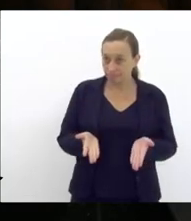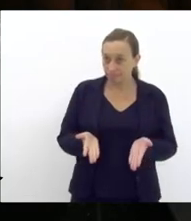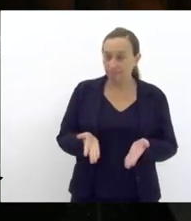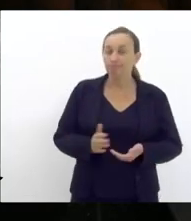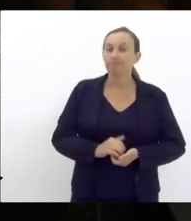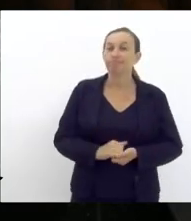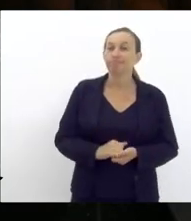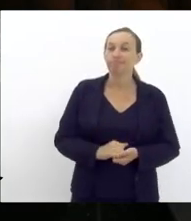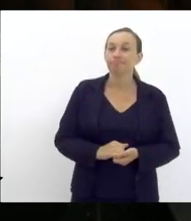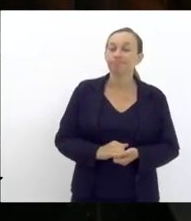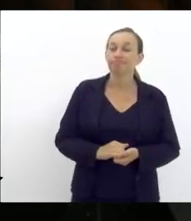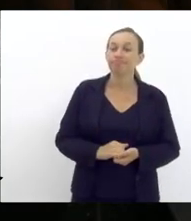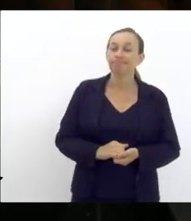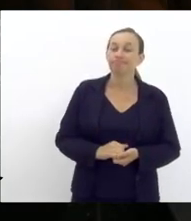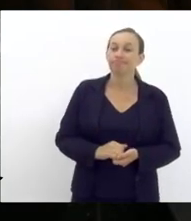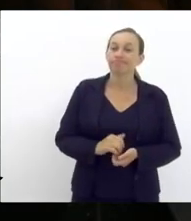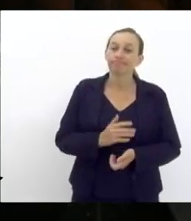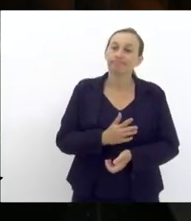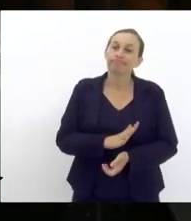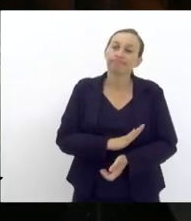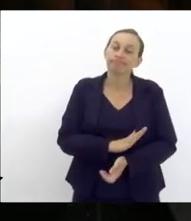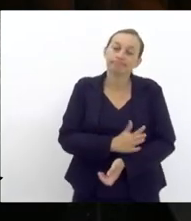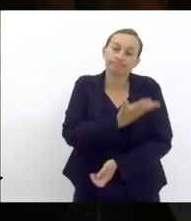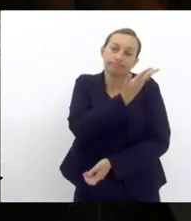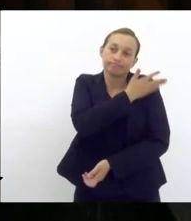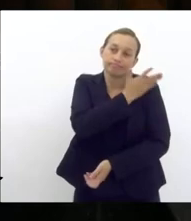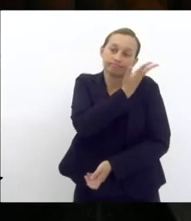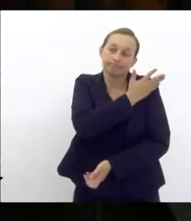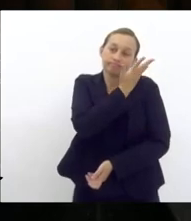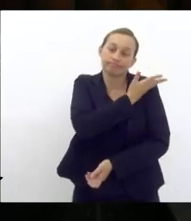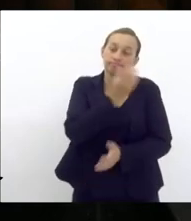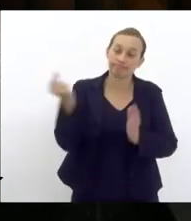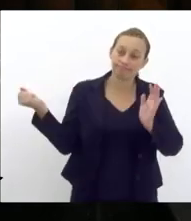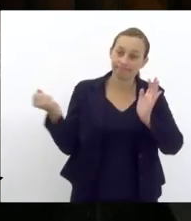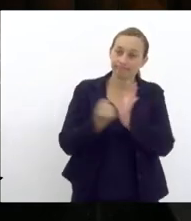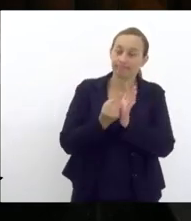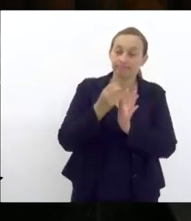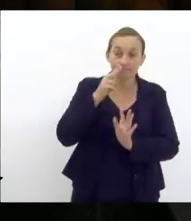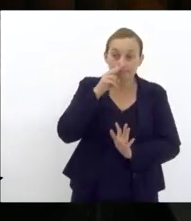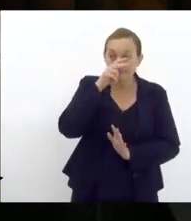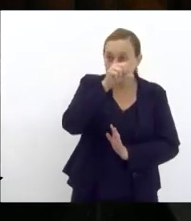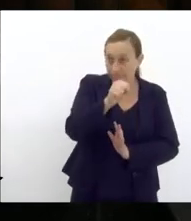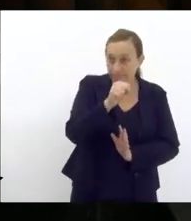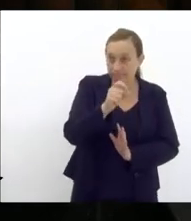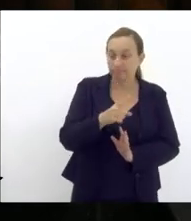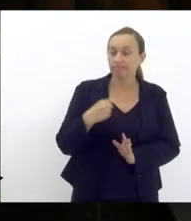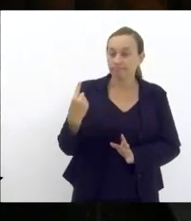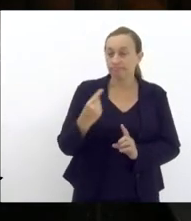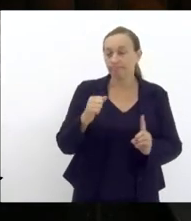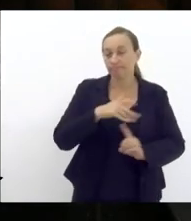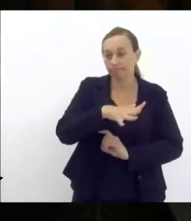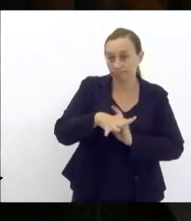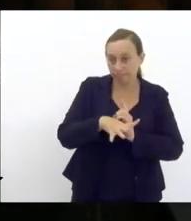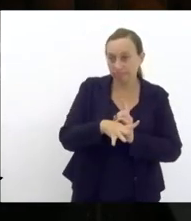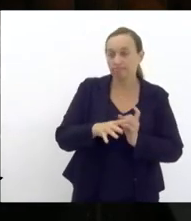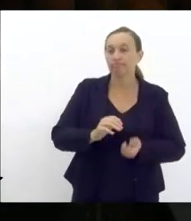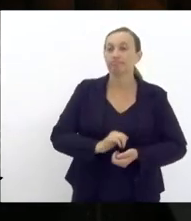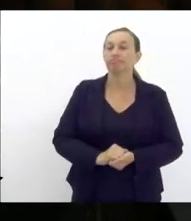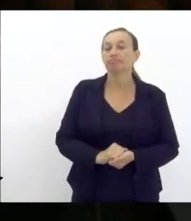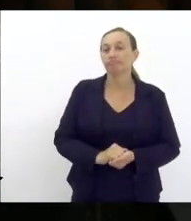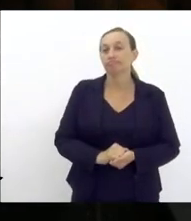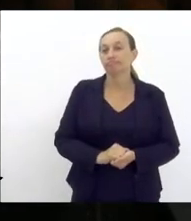o preconceito ainda é uma marca forte na nossa sociedade